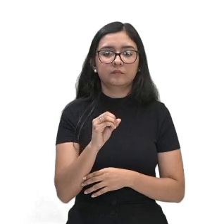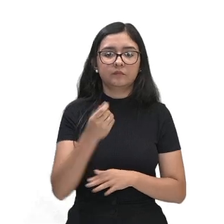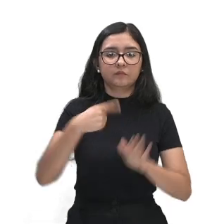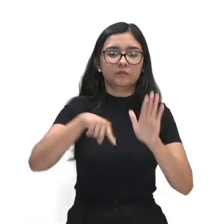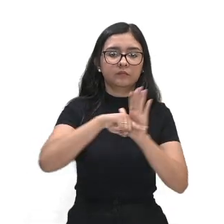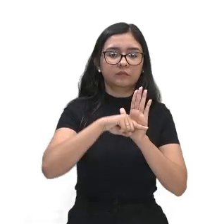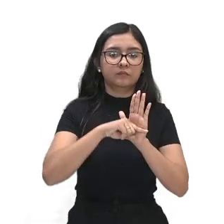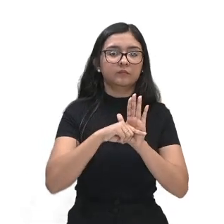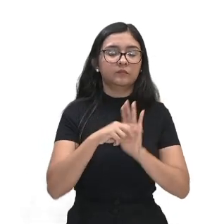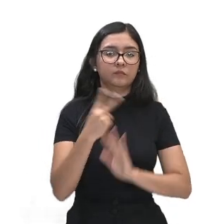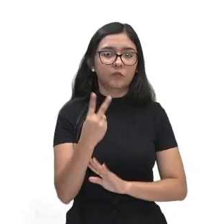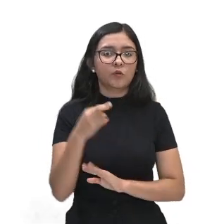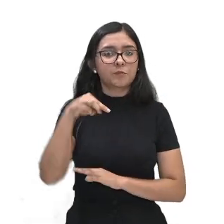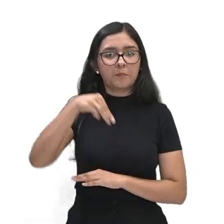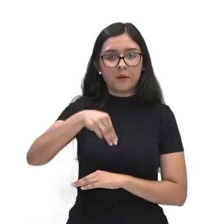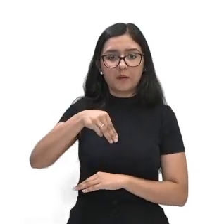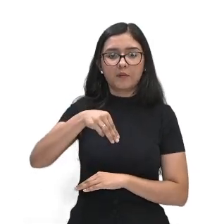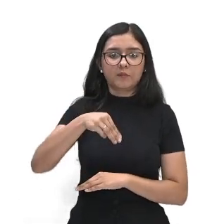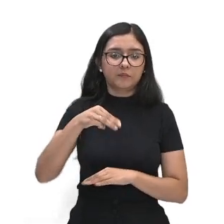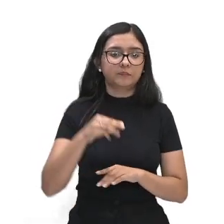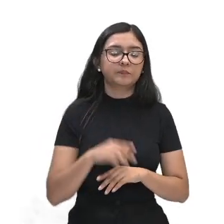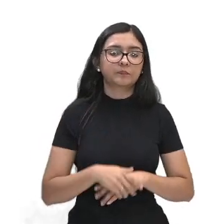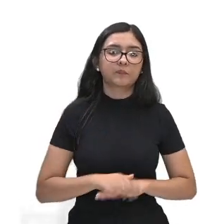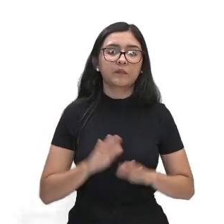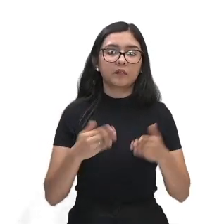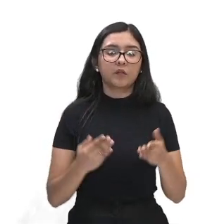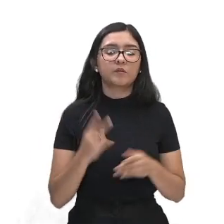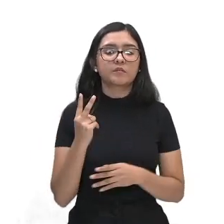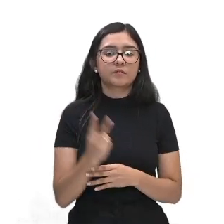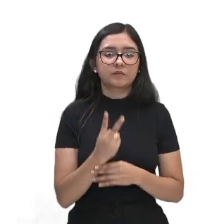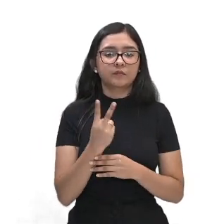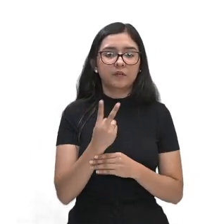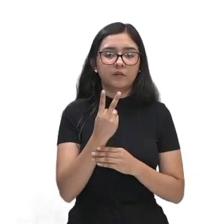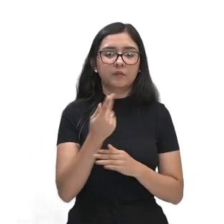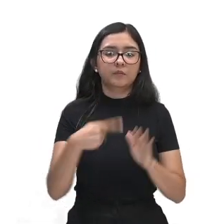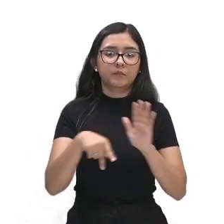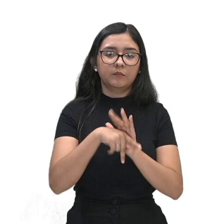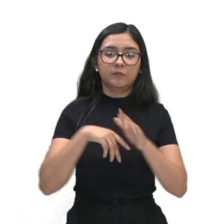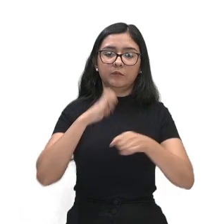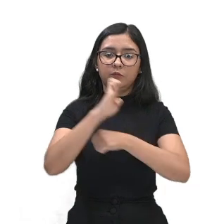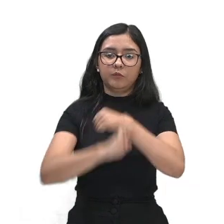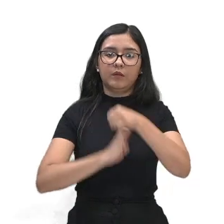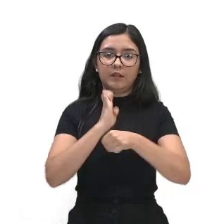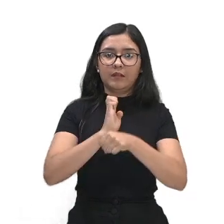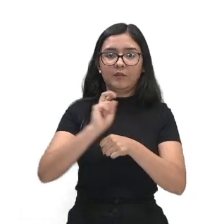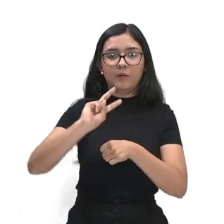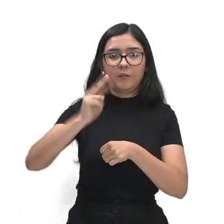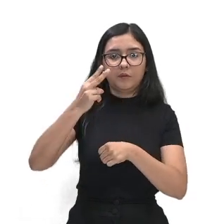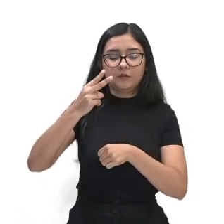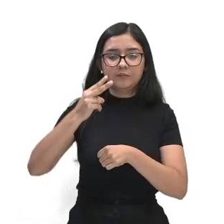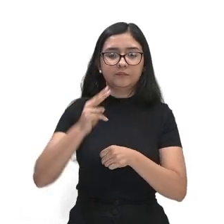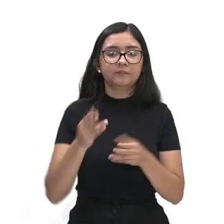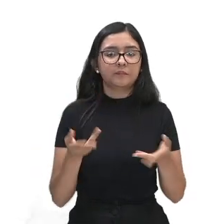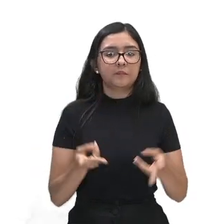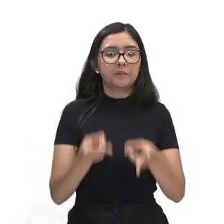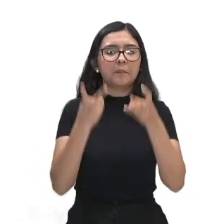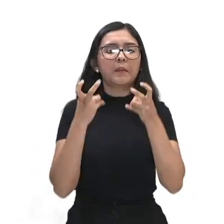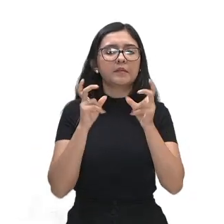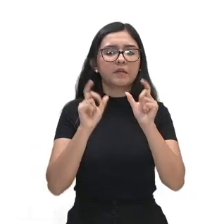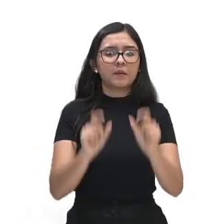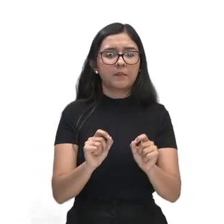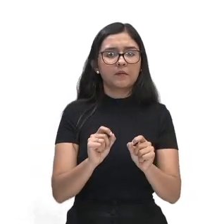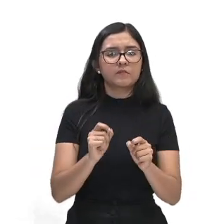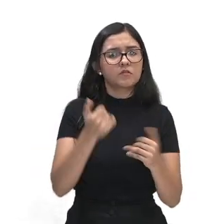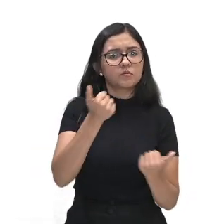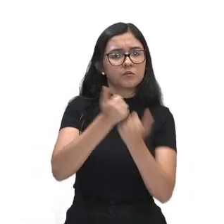2 metros. E esse valor aqui eu elevo ao quadrado. Aí olha só, quando substitui os valores parece assim uma